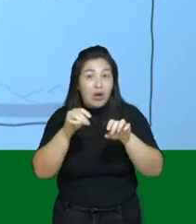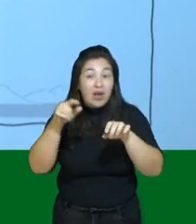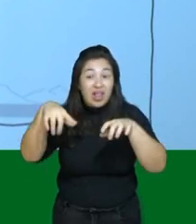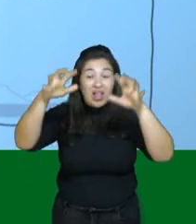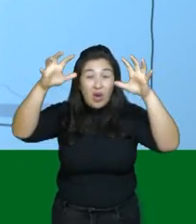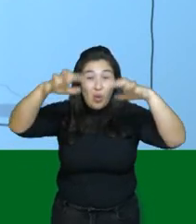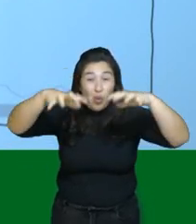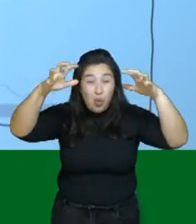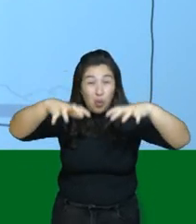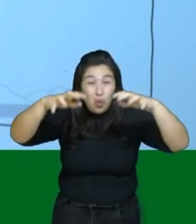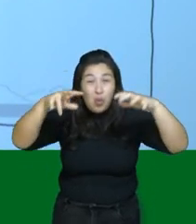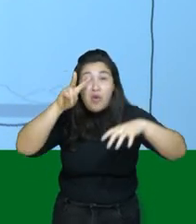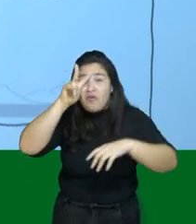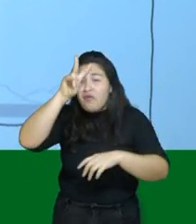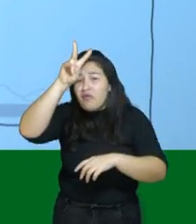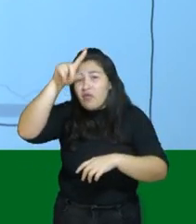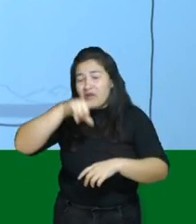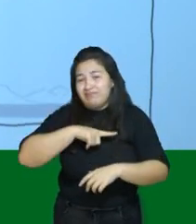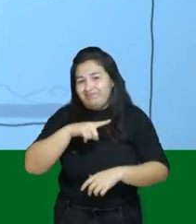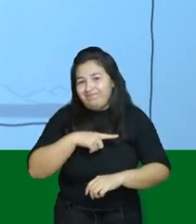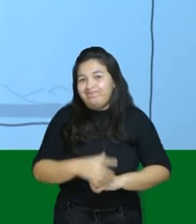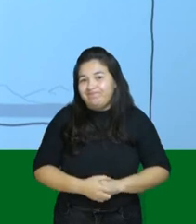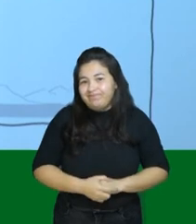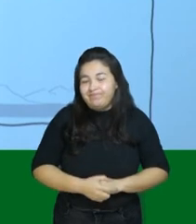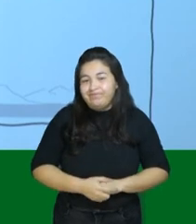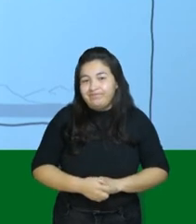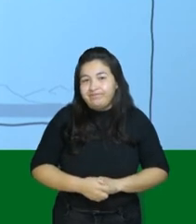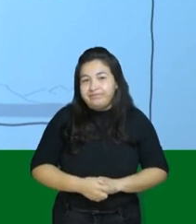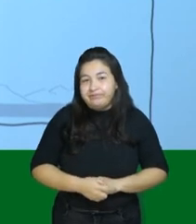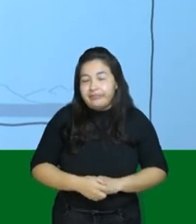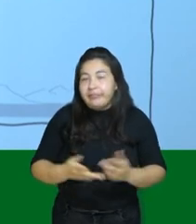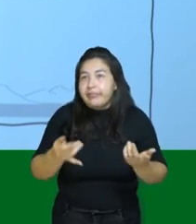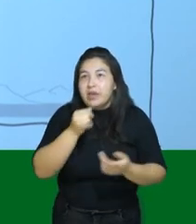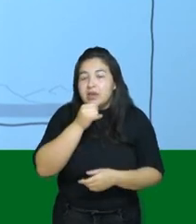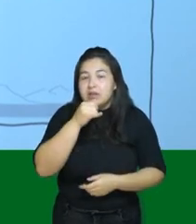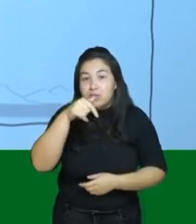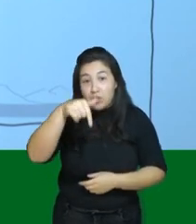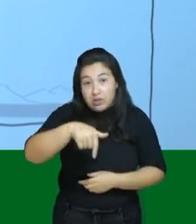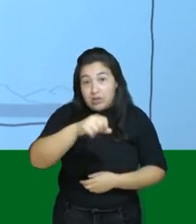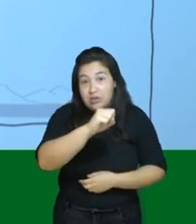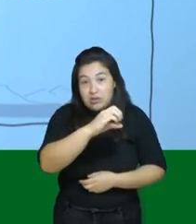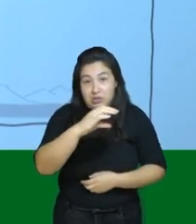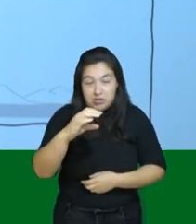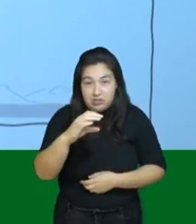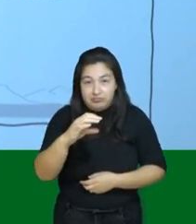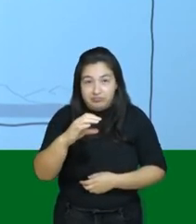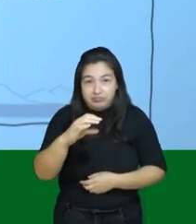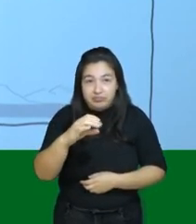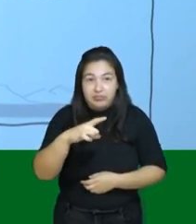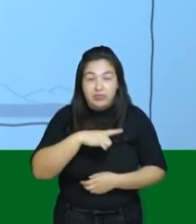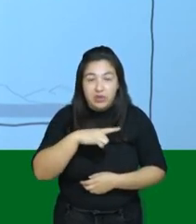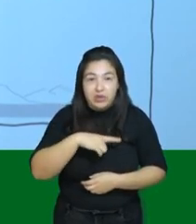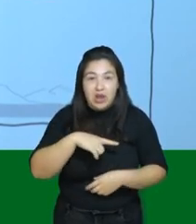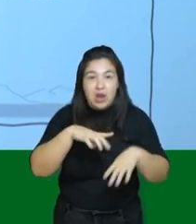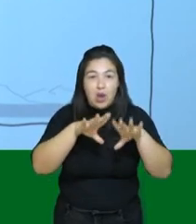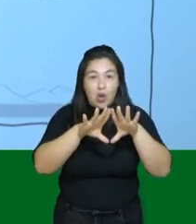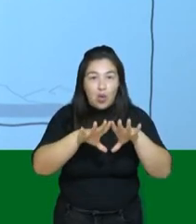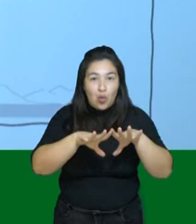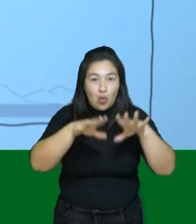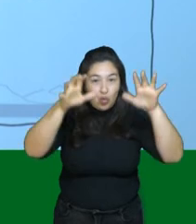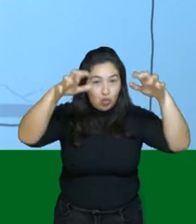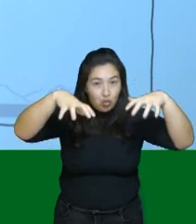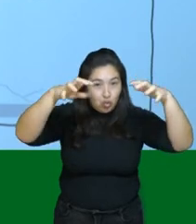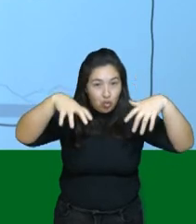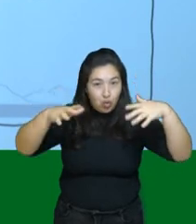chuvas sejam mais intensas. Tá? Então, no estado de Santa Catarina, por exemplo, a estação chuvosa